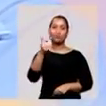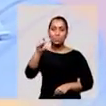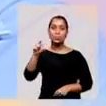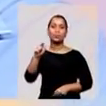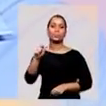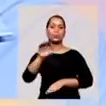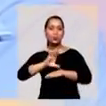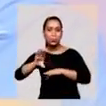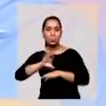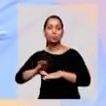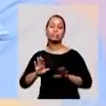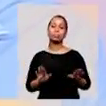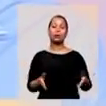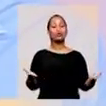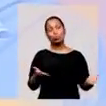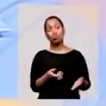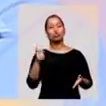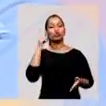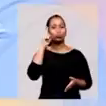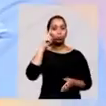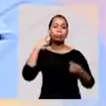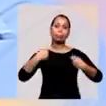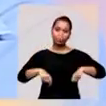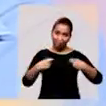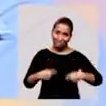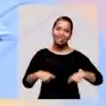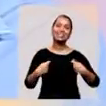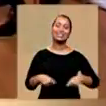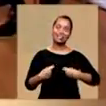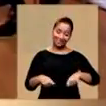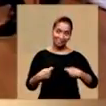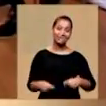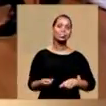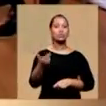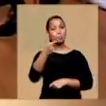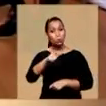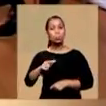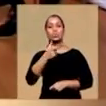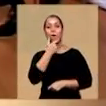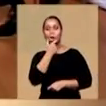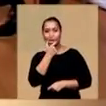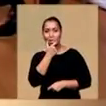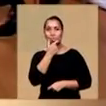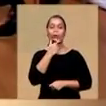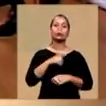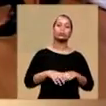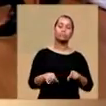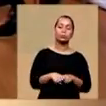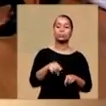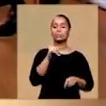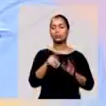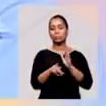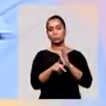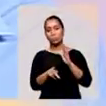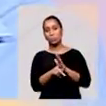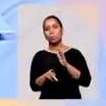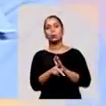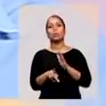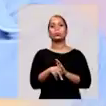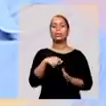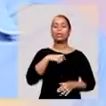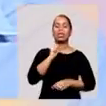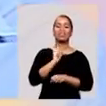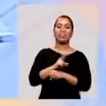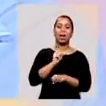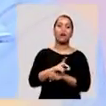mas no curso, no dia a dia, precisa-se olhar isso, exatamente, porque tem um planejamento de carreira, tem uma ascensão, tem